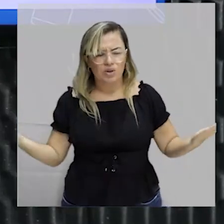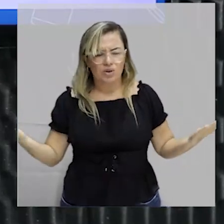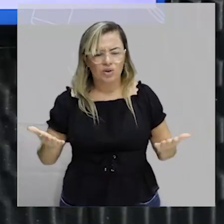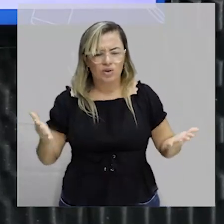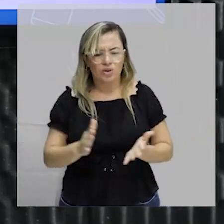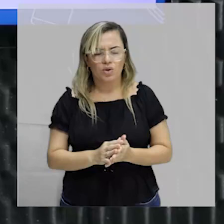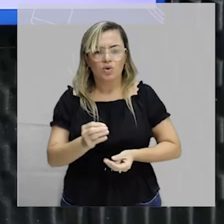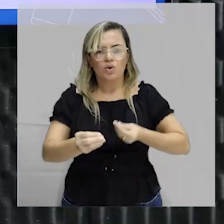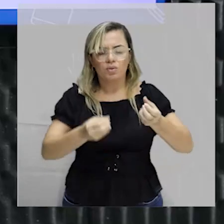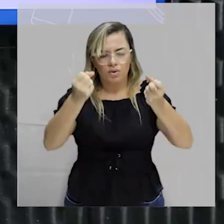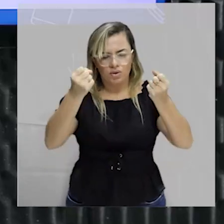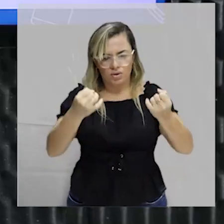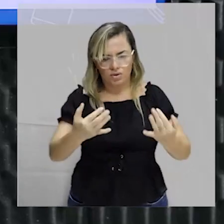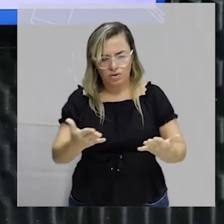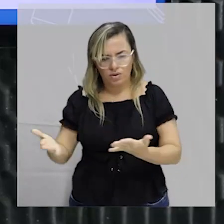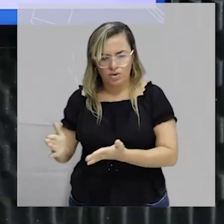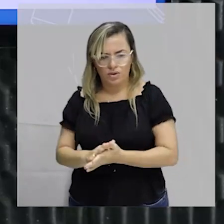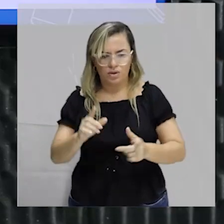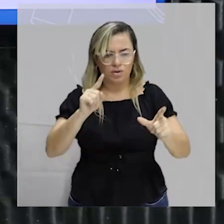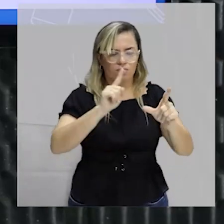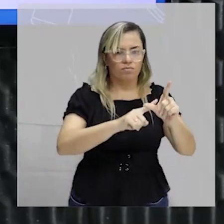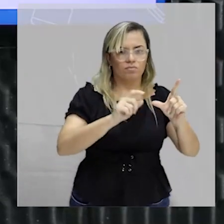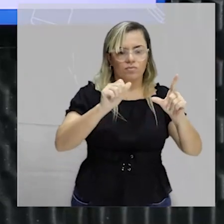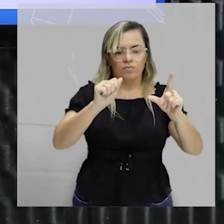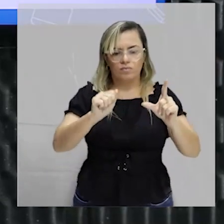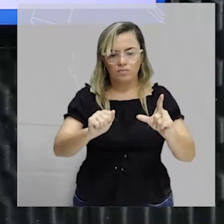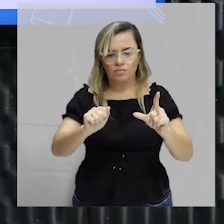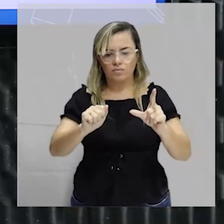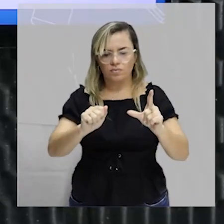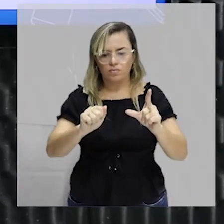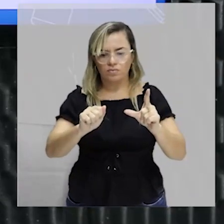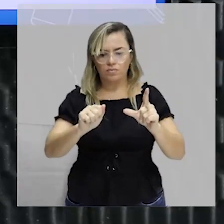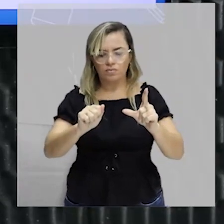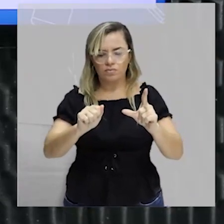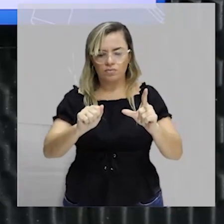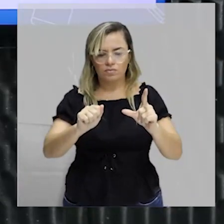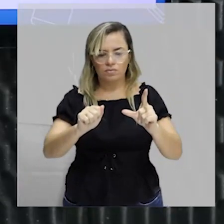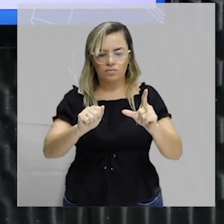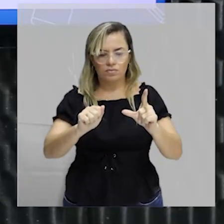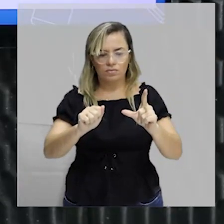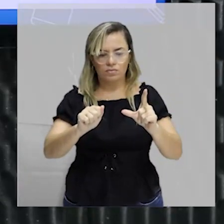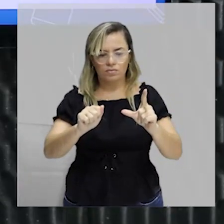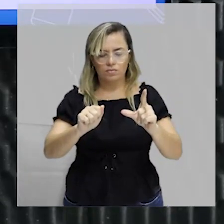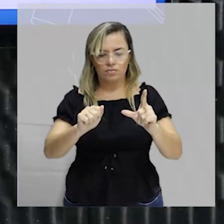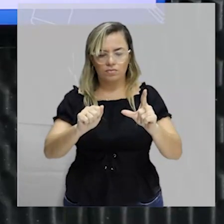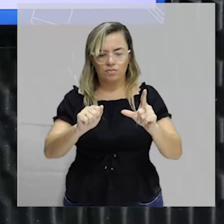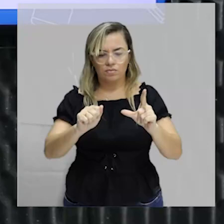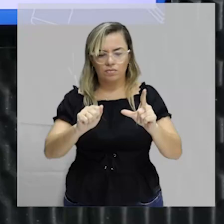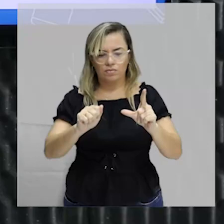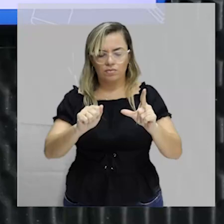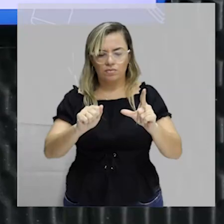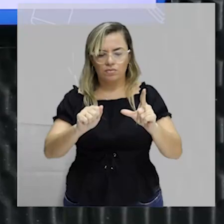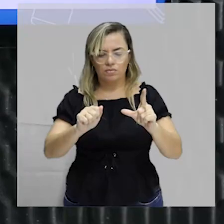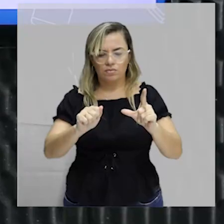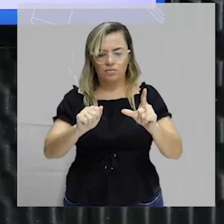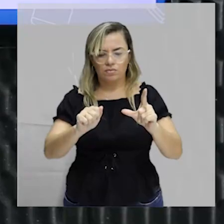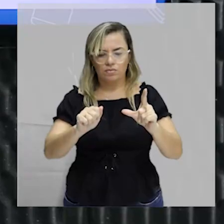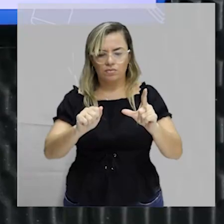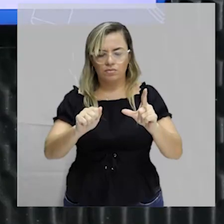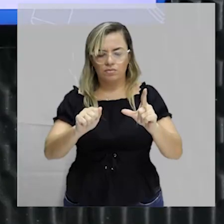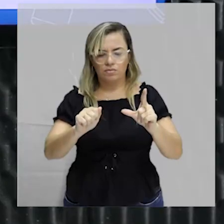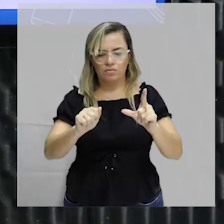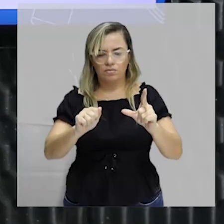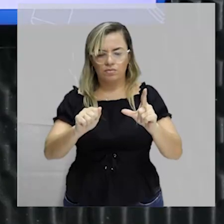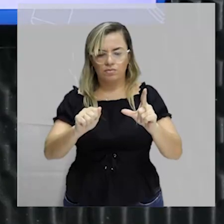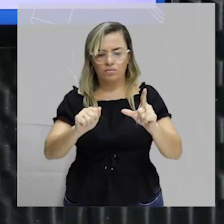lá. Algumas espécies de macacos sofreram pressões seletivas diferentes, porém certamente convergirão também